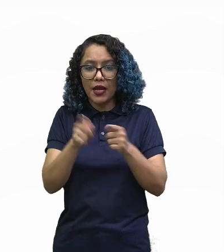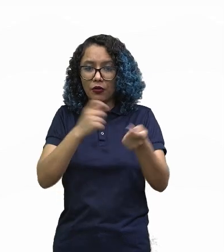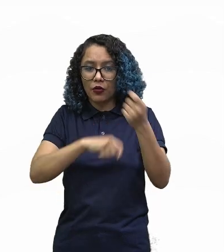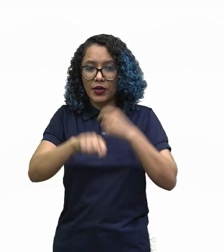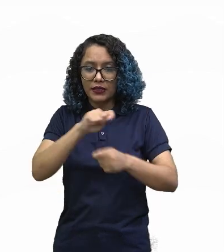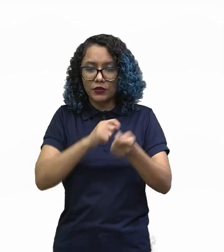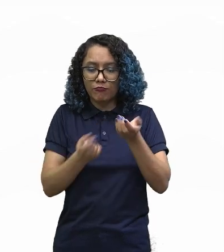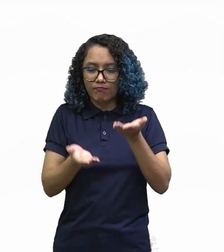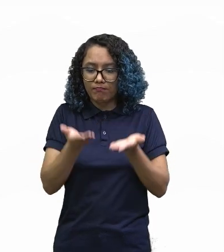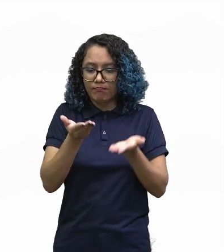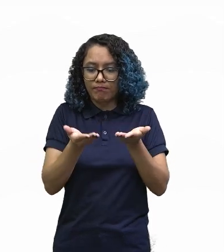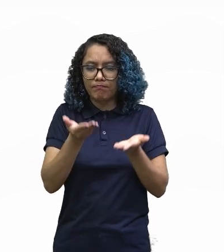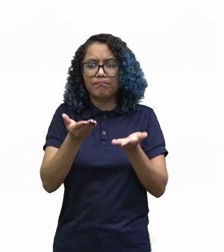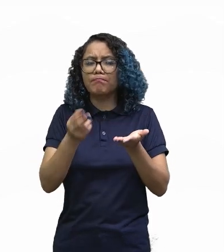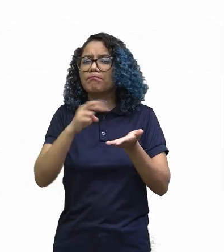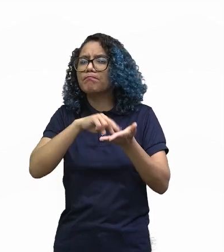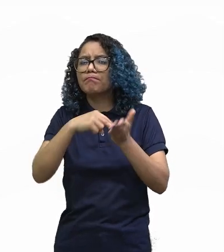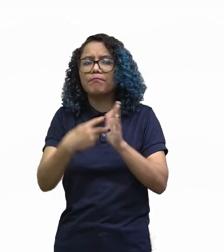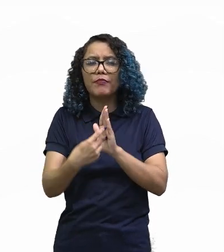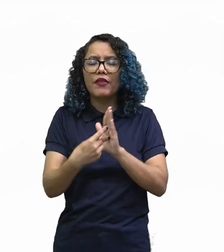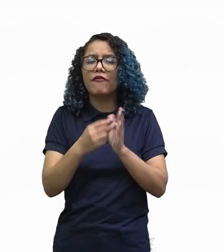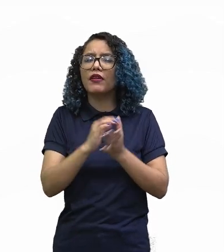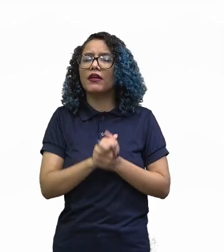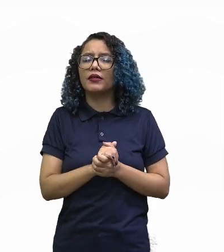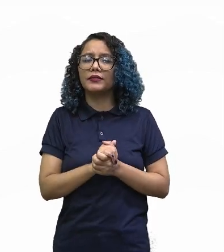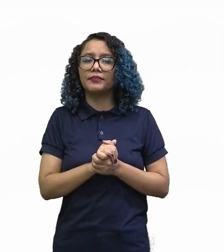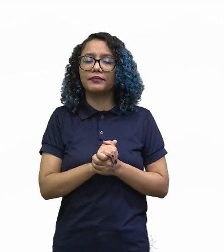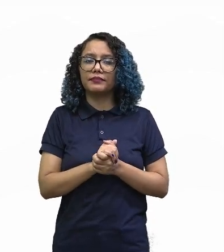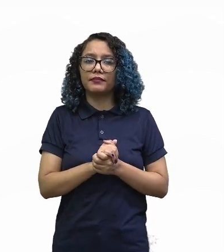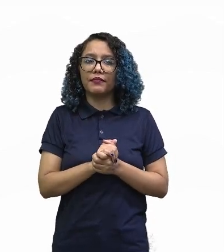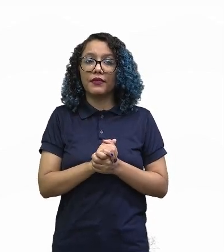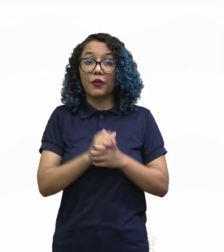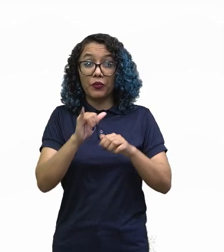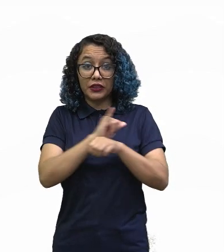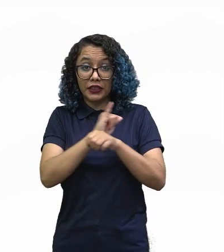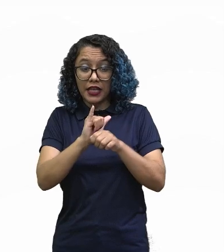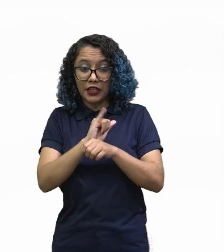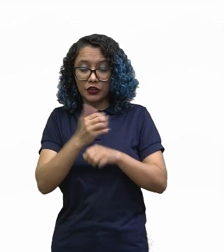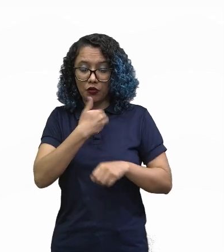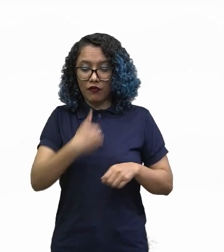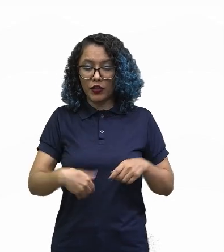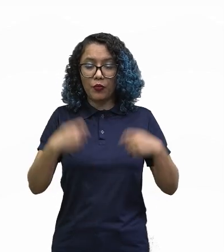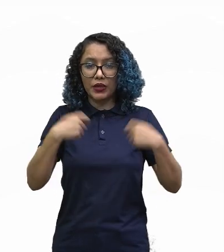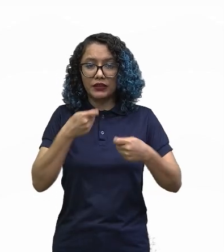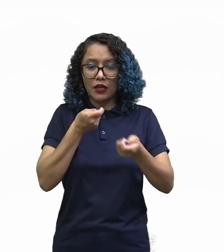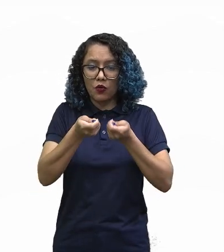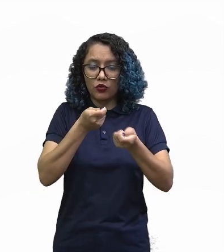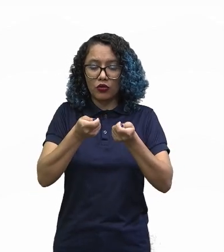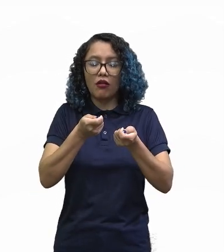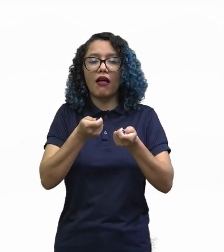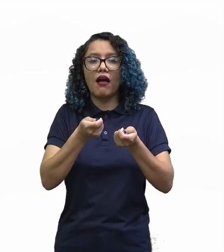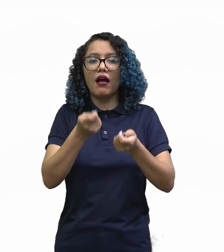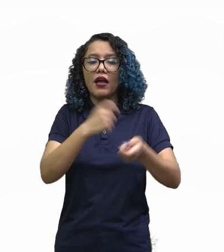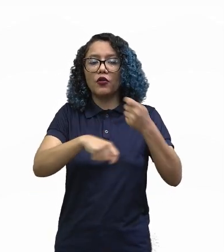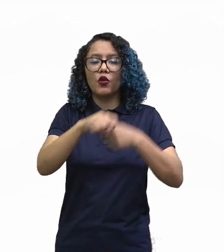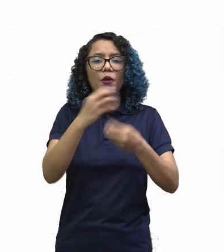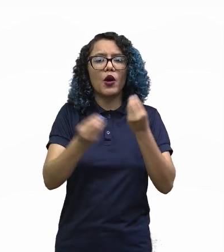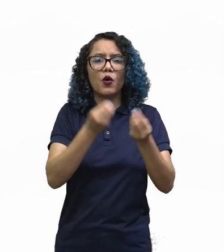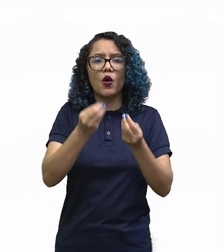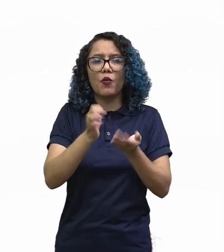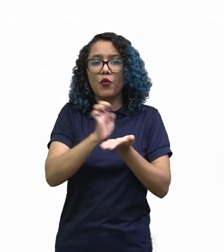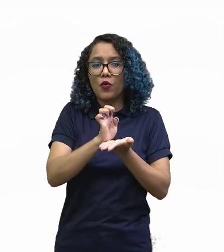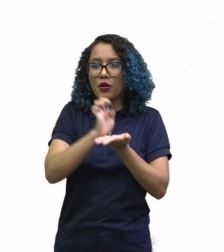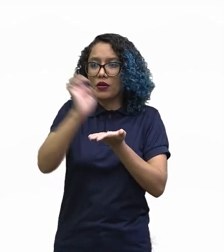é aquela prática em que o Estado ele deve controlar a economia exportando mais